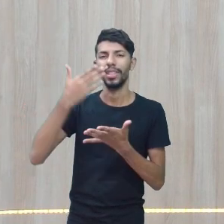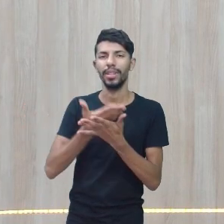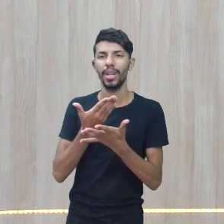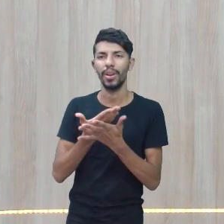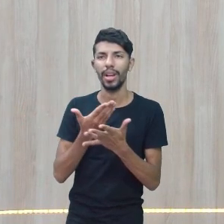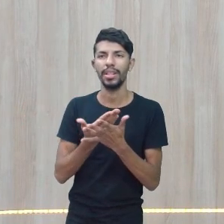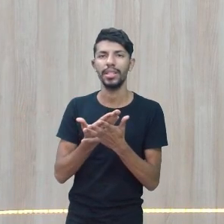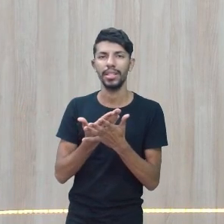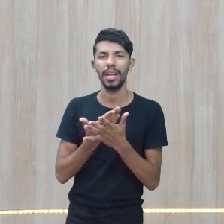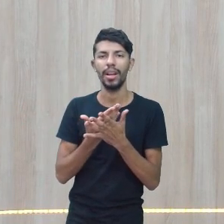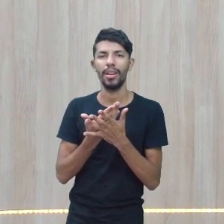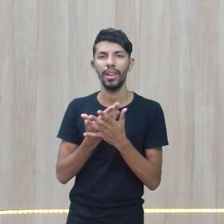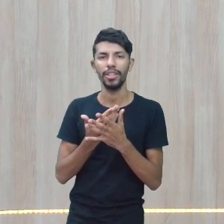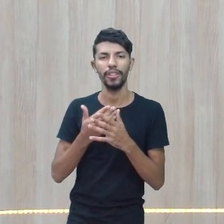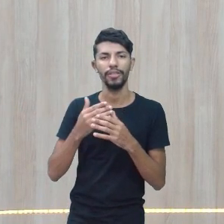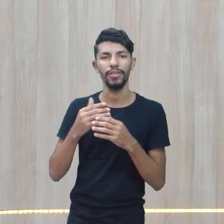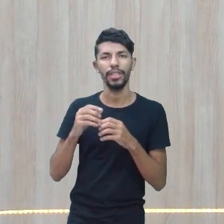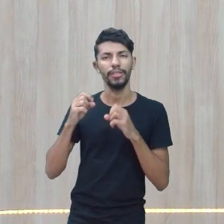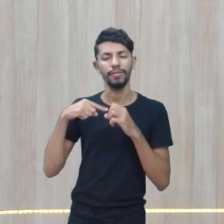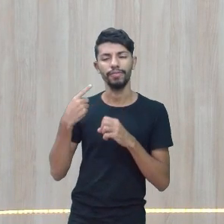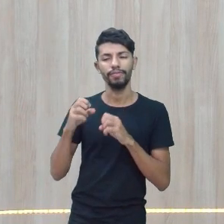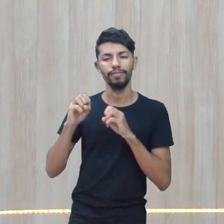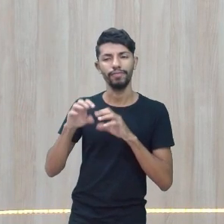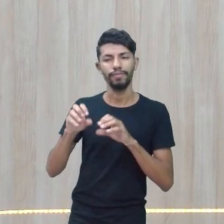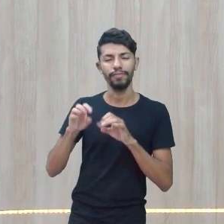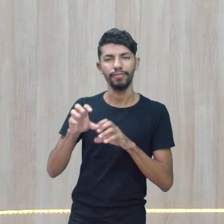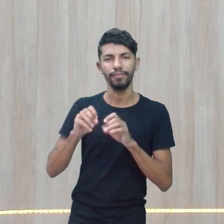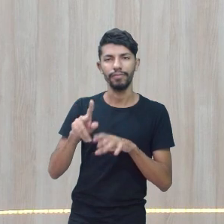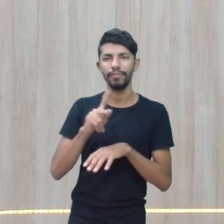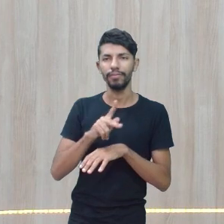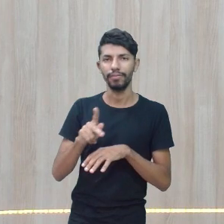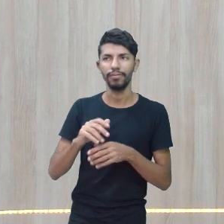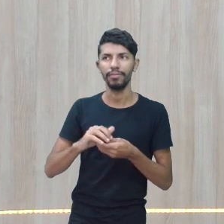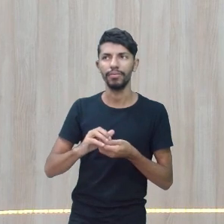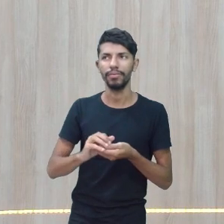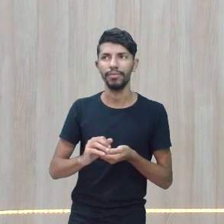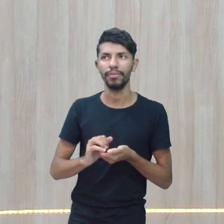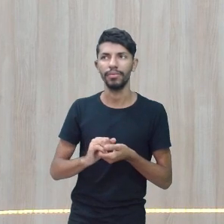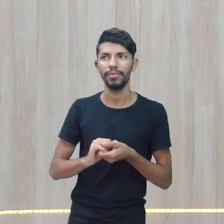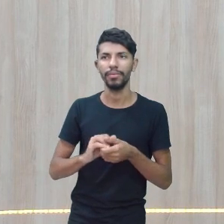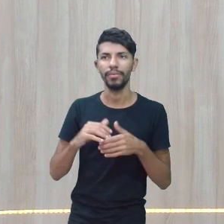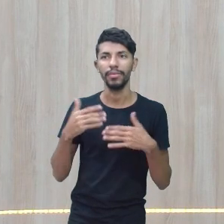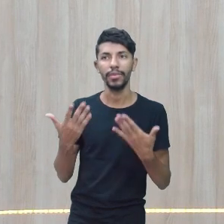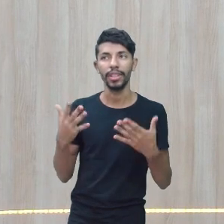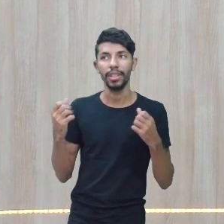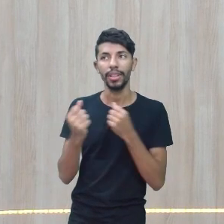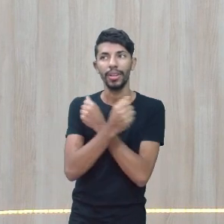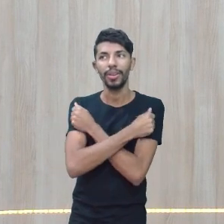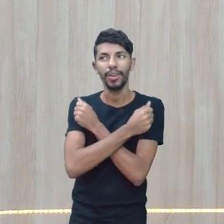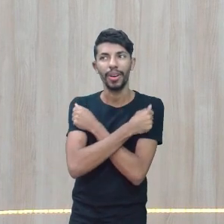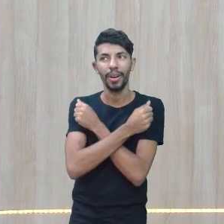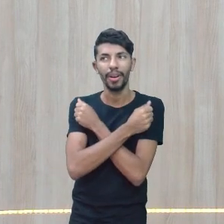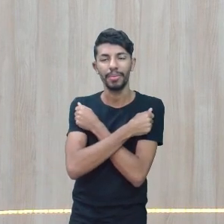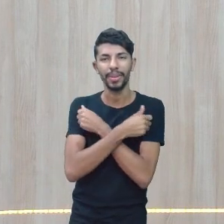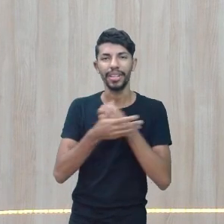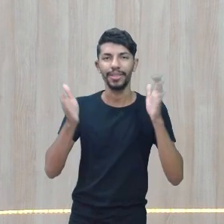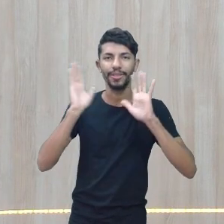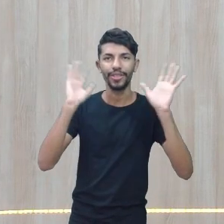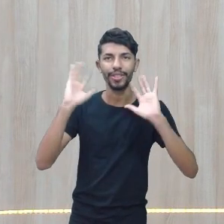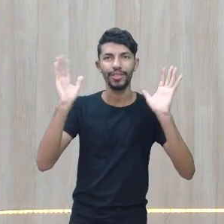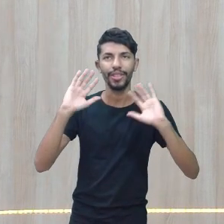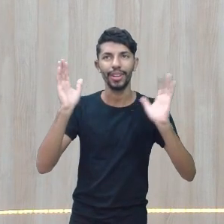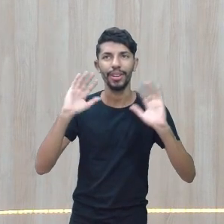estão sendo ministradas por todos os professores da rede. Um grande abraço, até